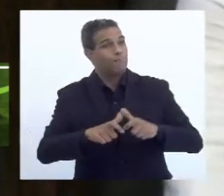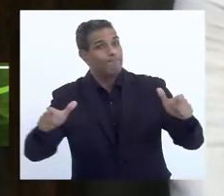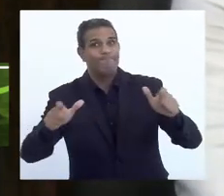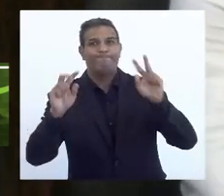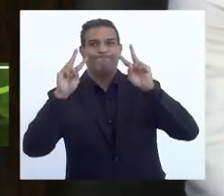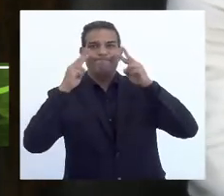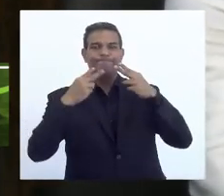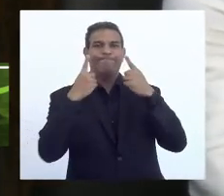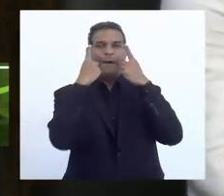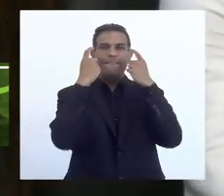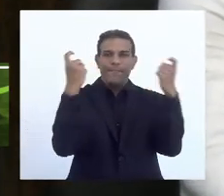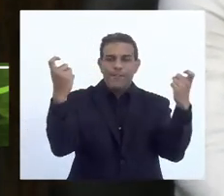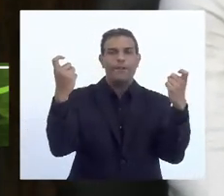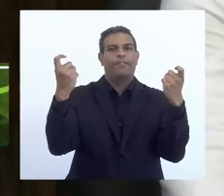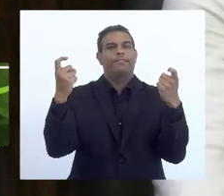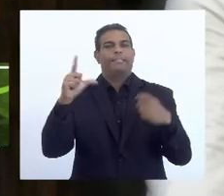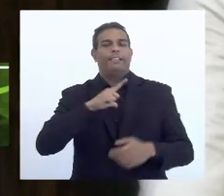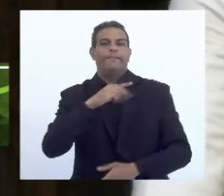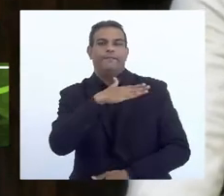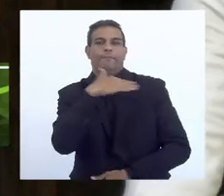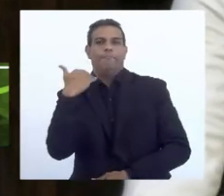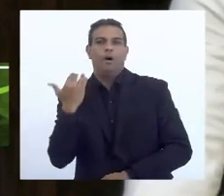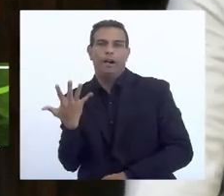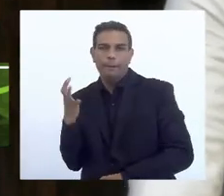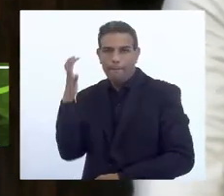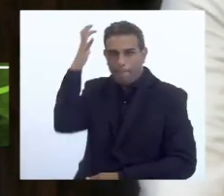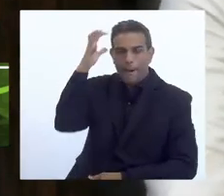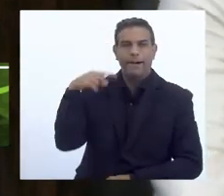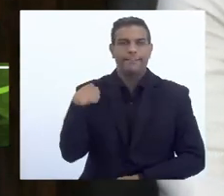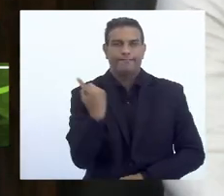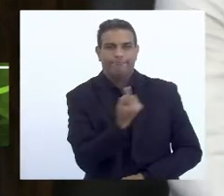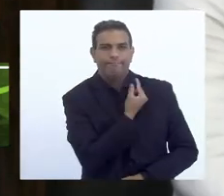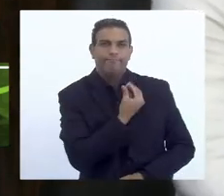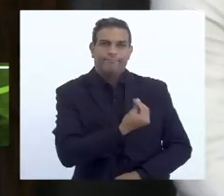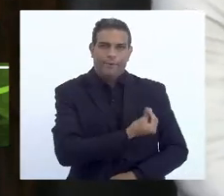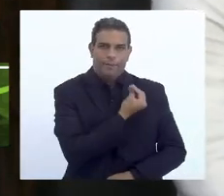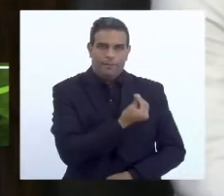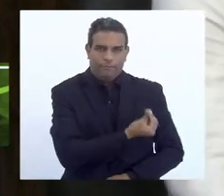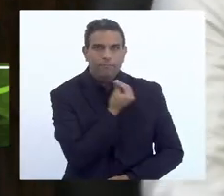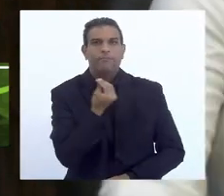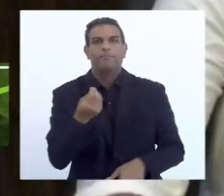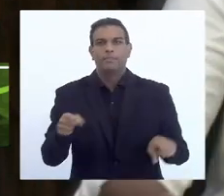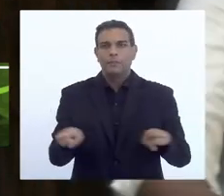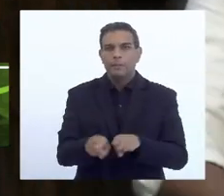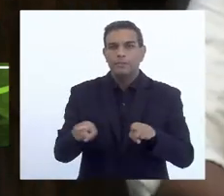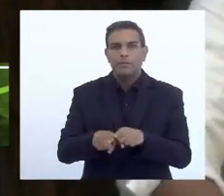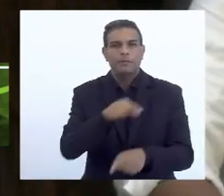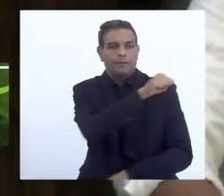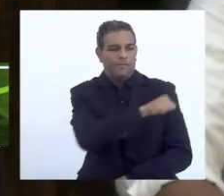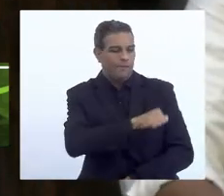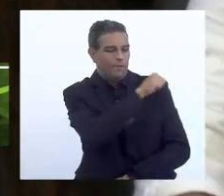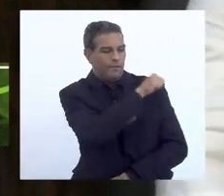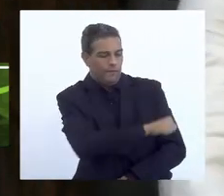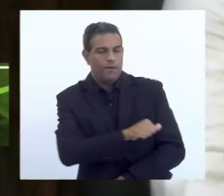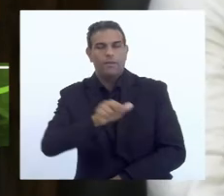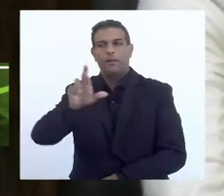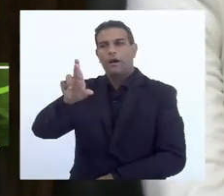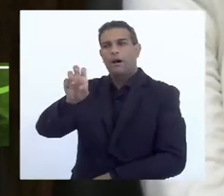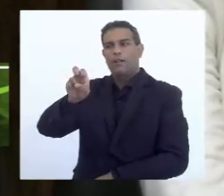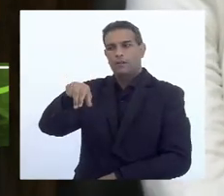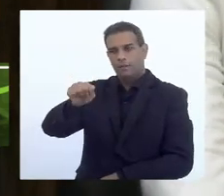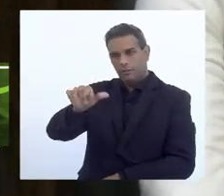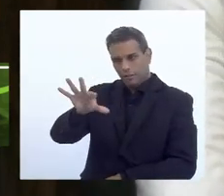violência que tivemos no último período. E eu quero propor que nós, Rejane enfermeira Rejane e Renata, que